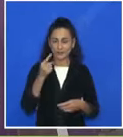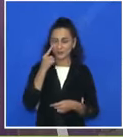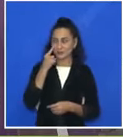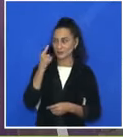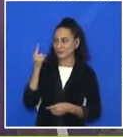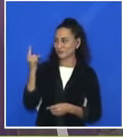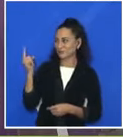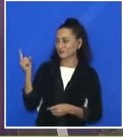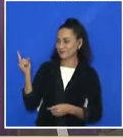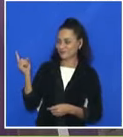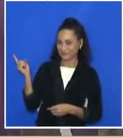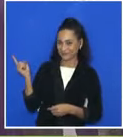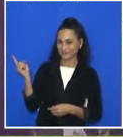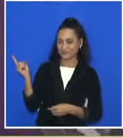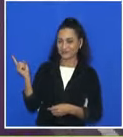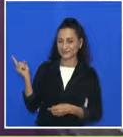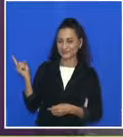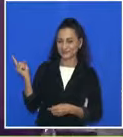posicionada valendo!